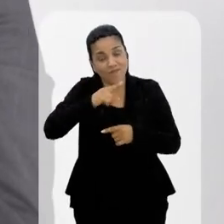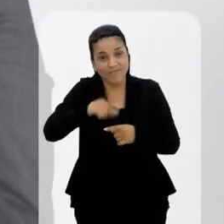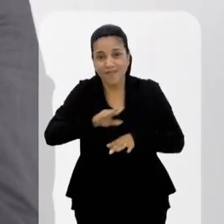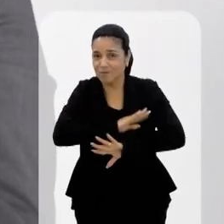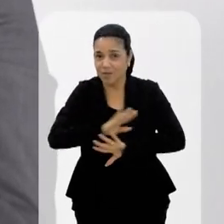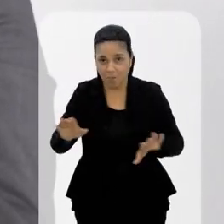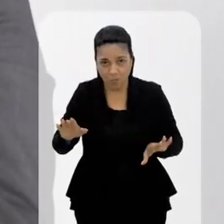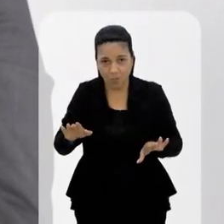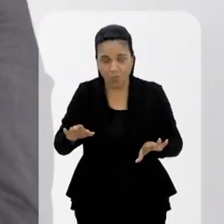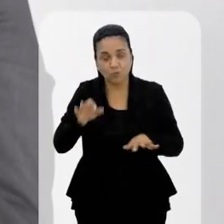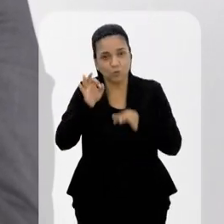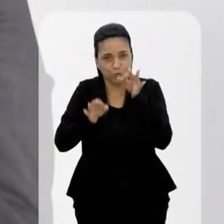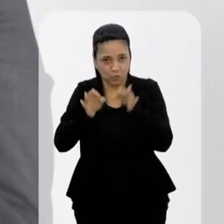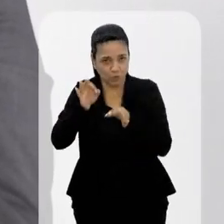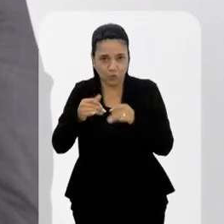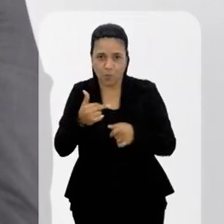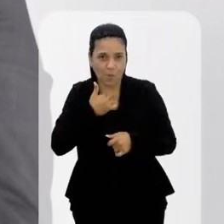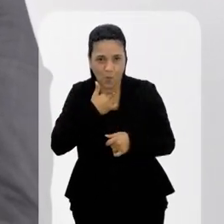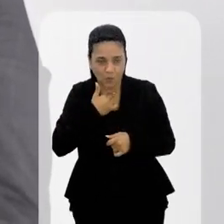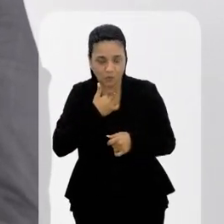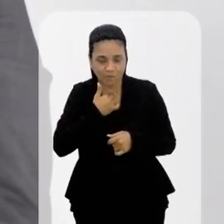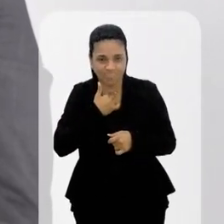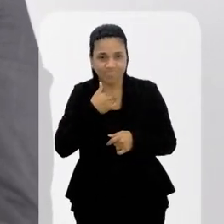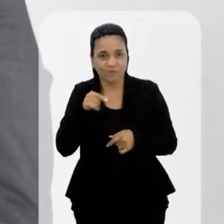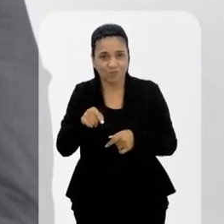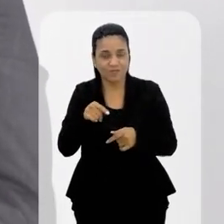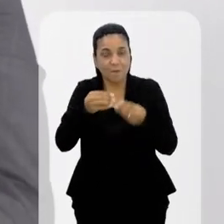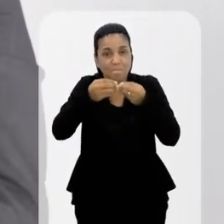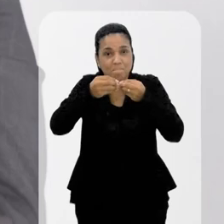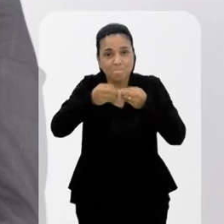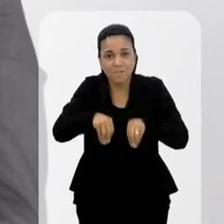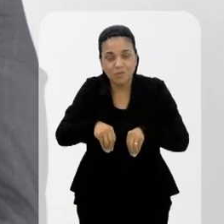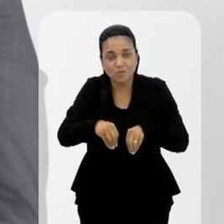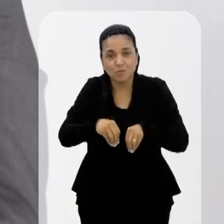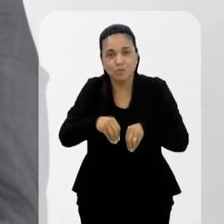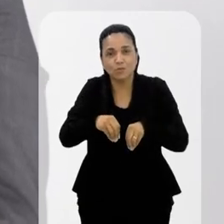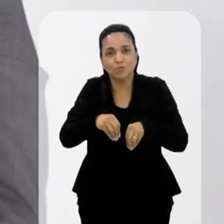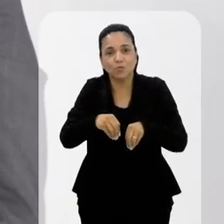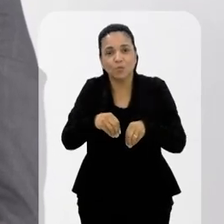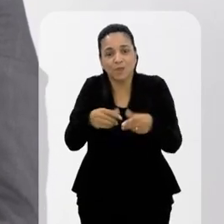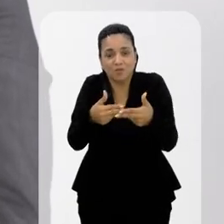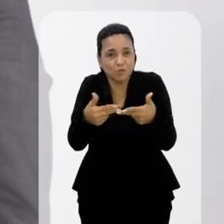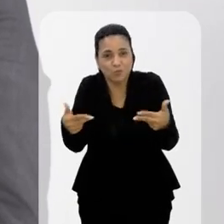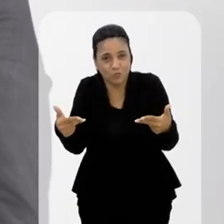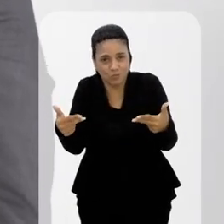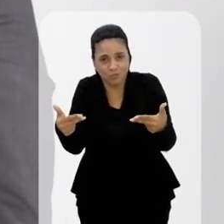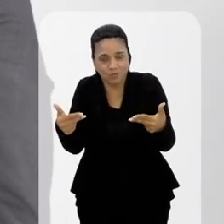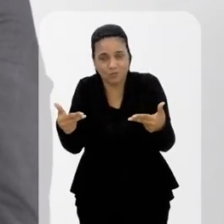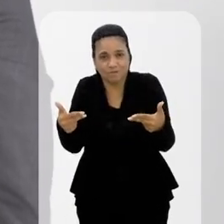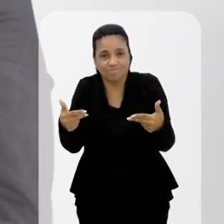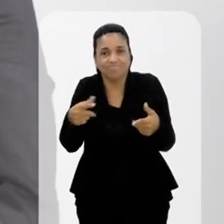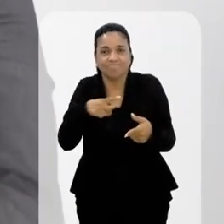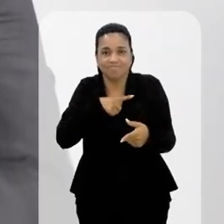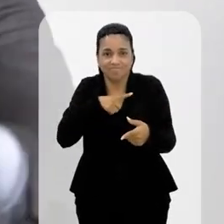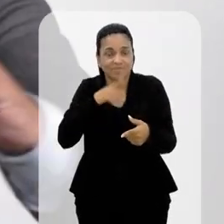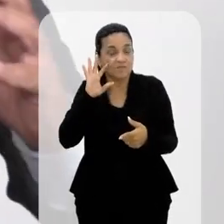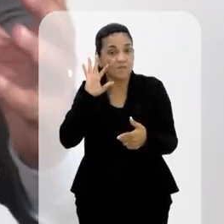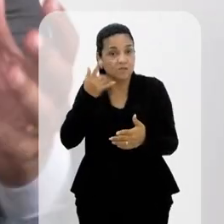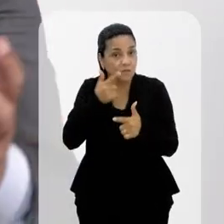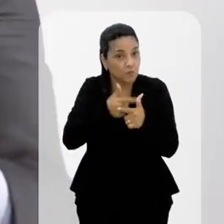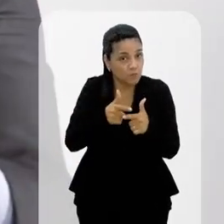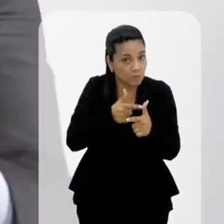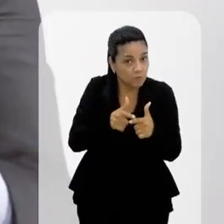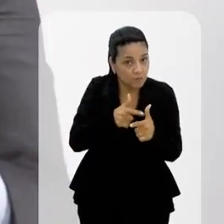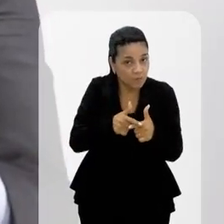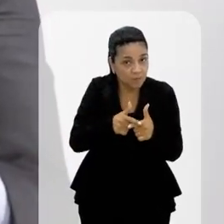Mas isso foi vetado, então por isso nós entendemos que é caso de dano re ipsa, sabe? É o dano pela coisa, ou seja, você tem